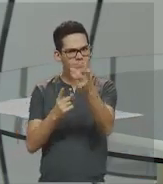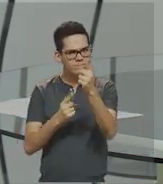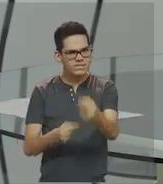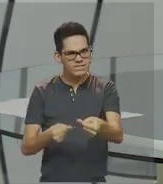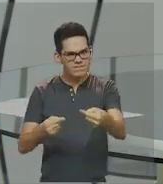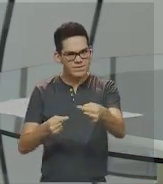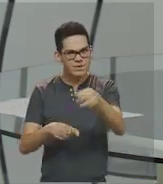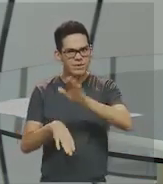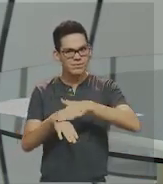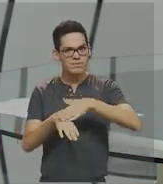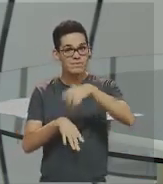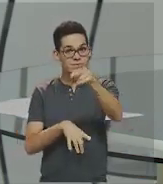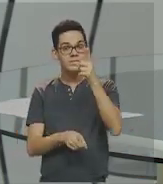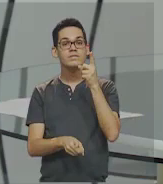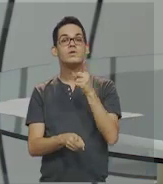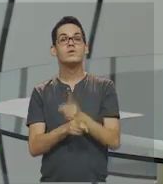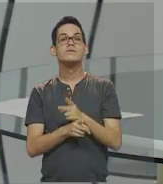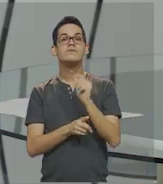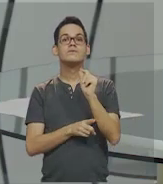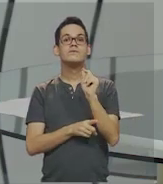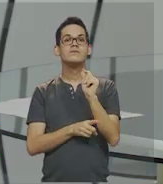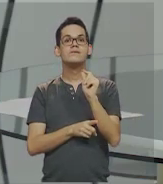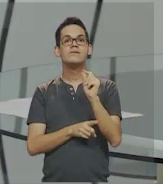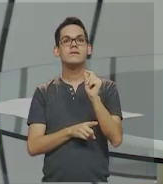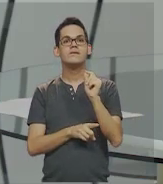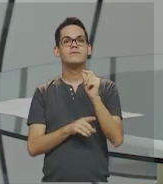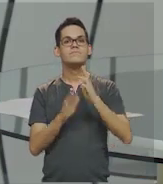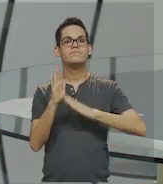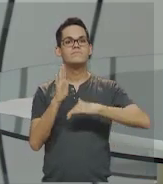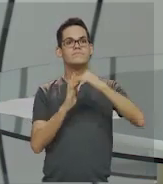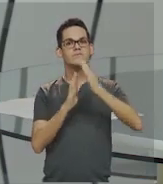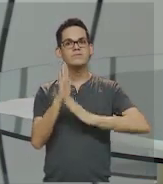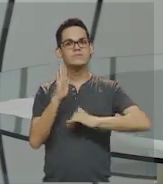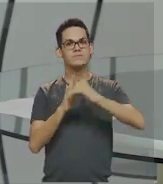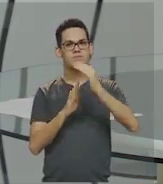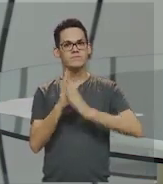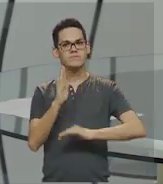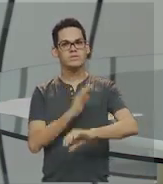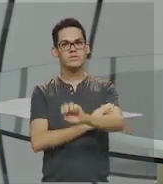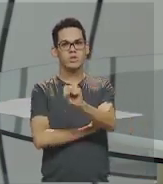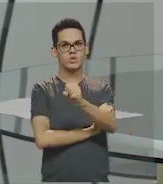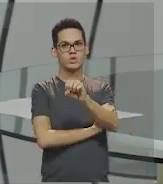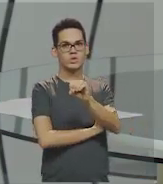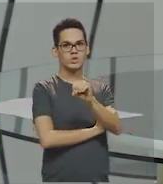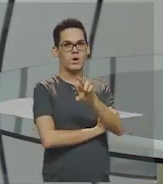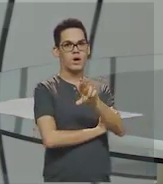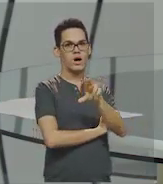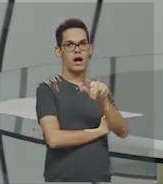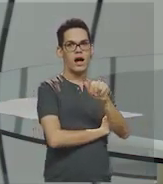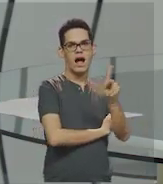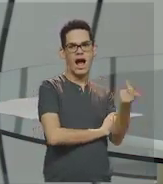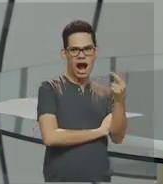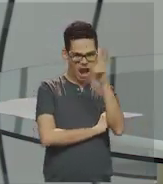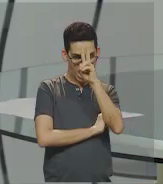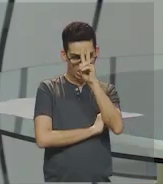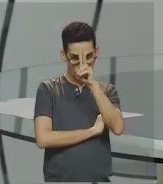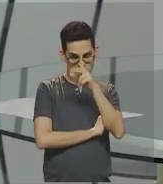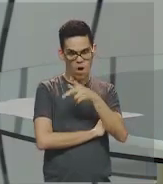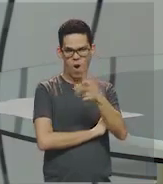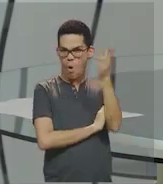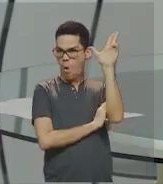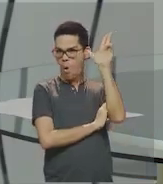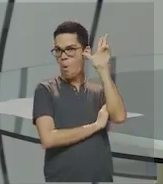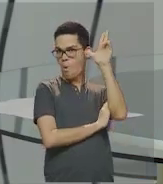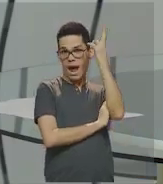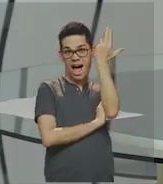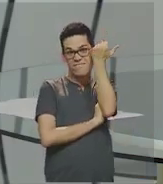para que vocês encontrassem numa pintura lá de Jorge Seurat, o cavalo puxando a carroça, feito